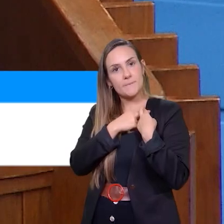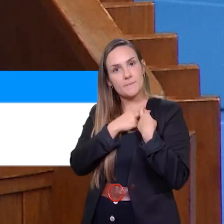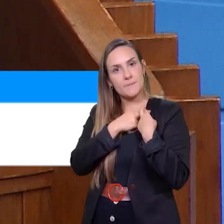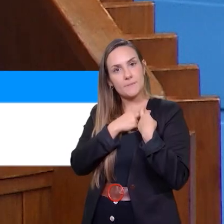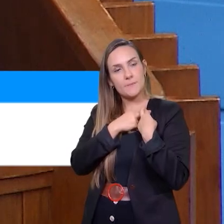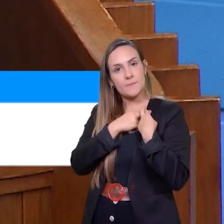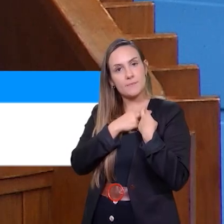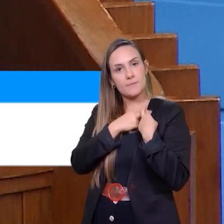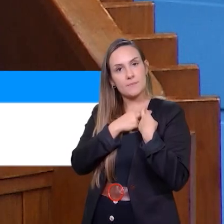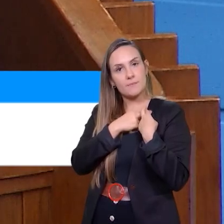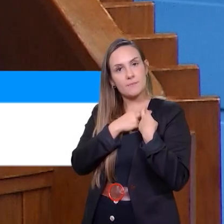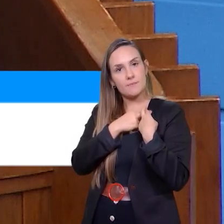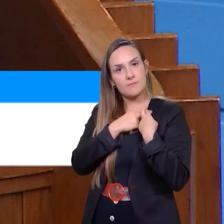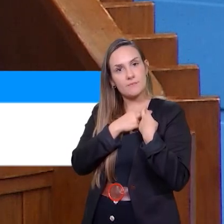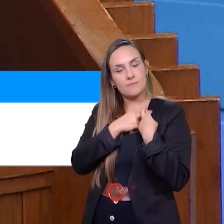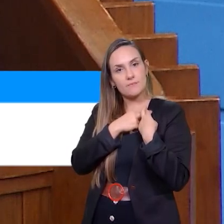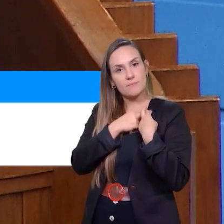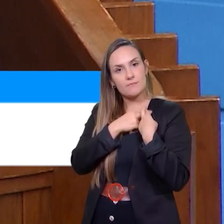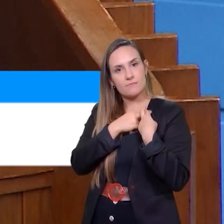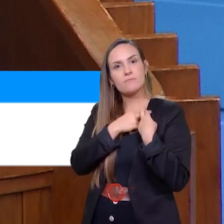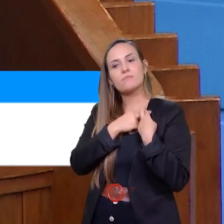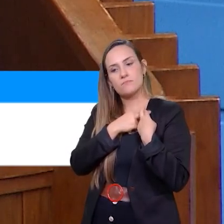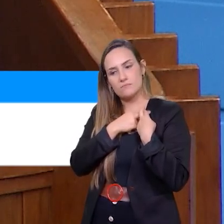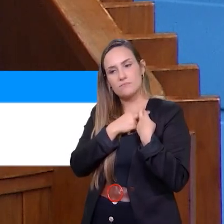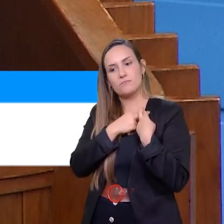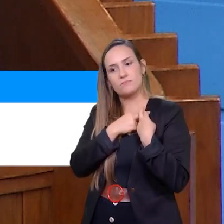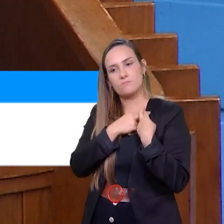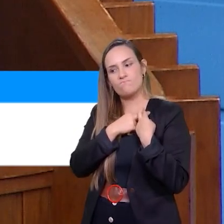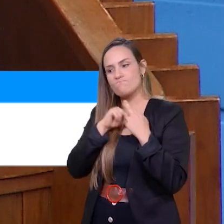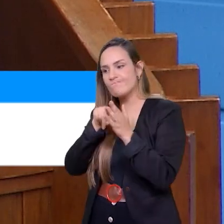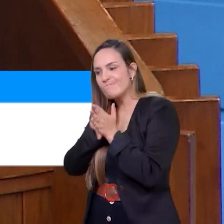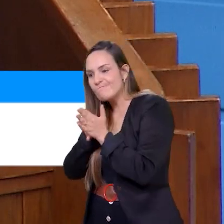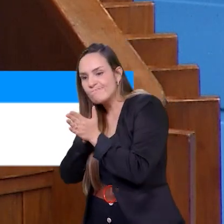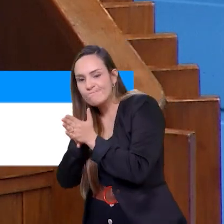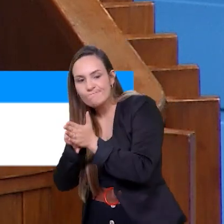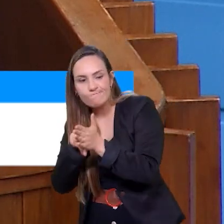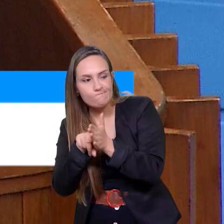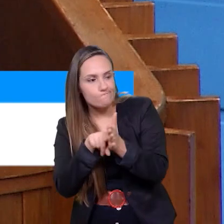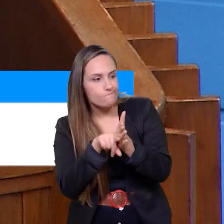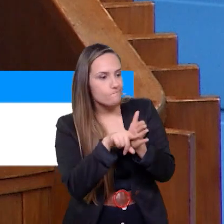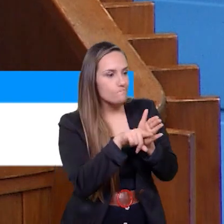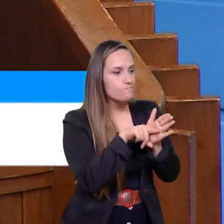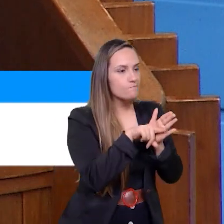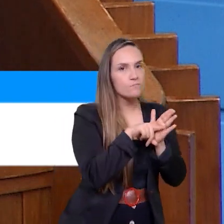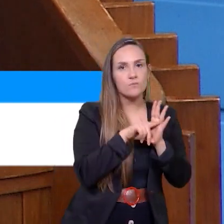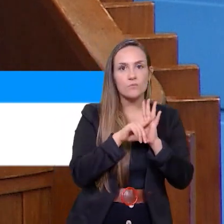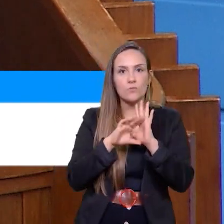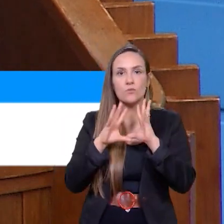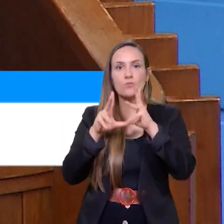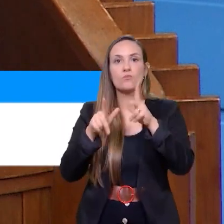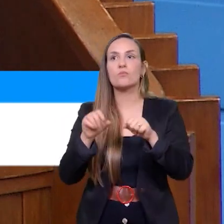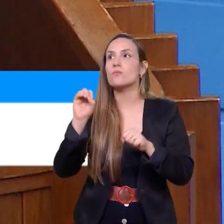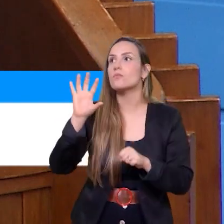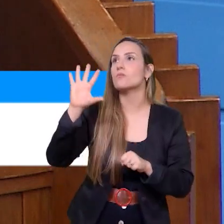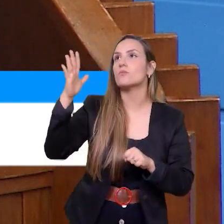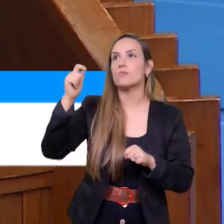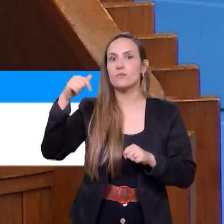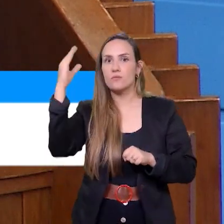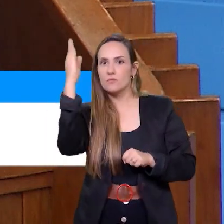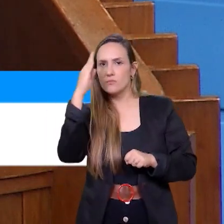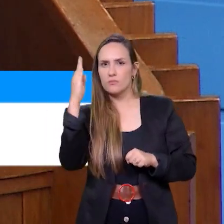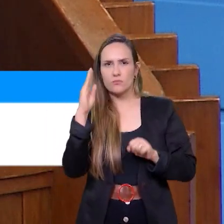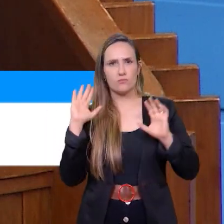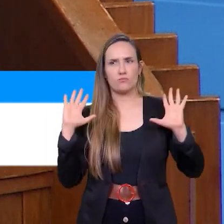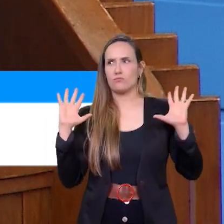transição, dando a elas a responsabilidade de tomar